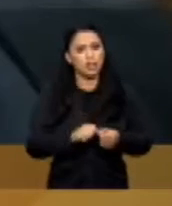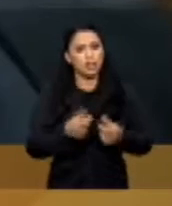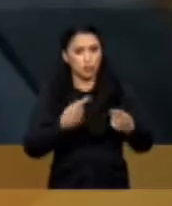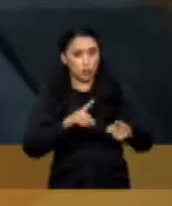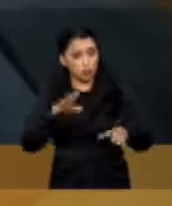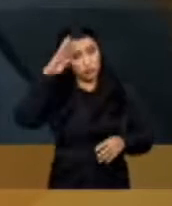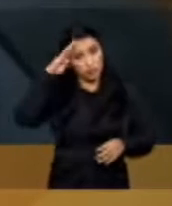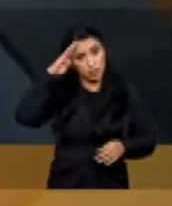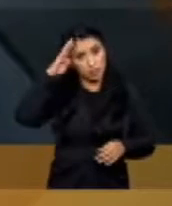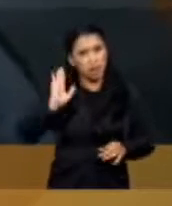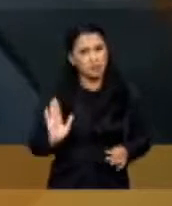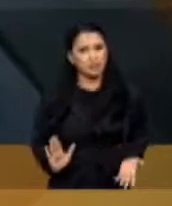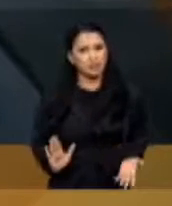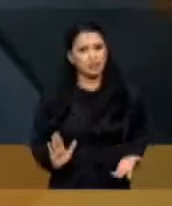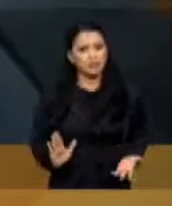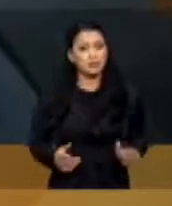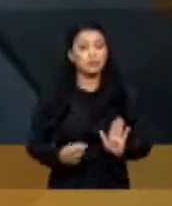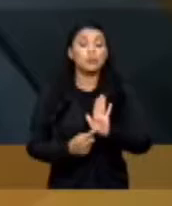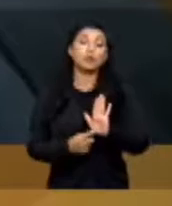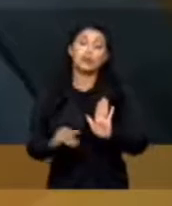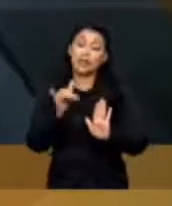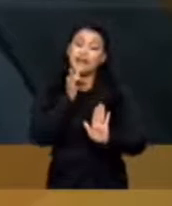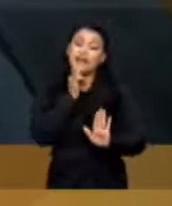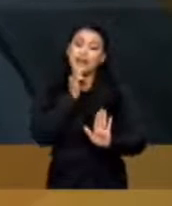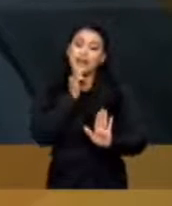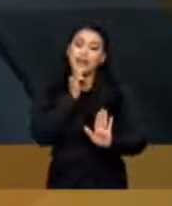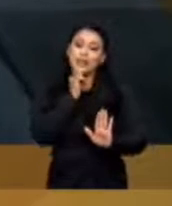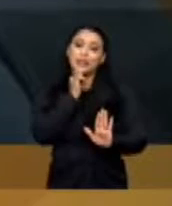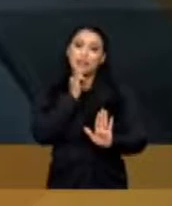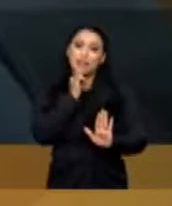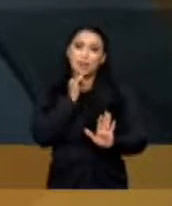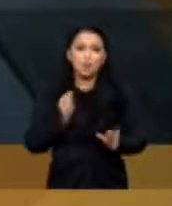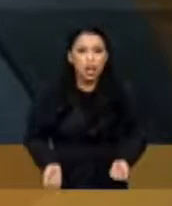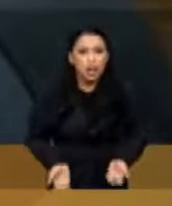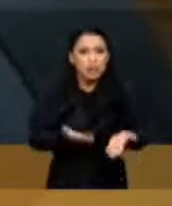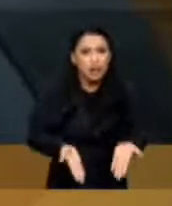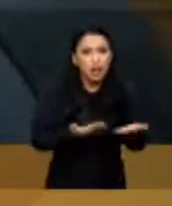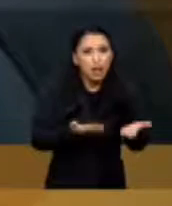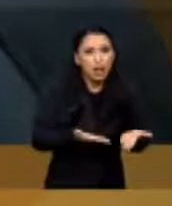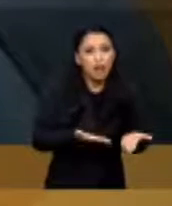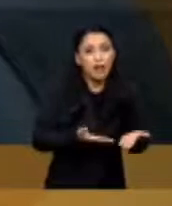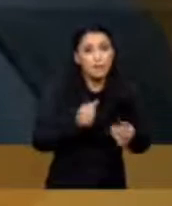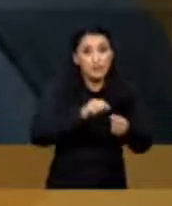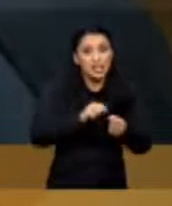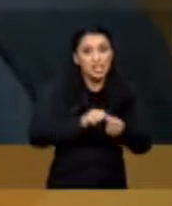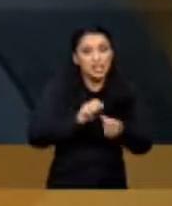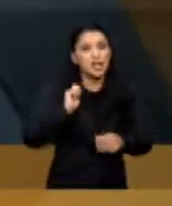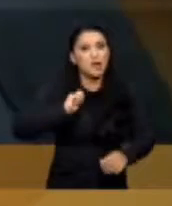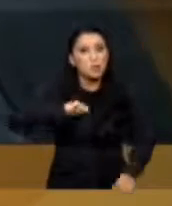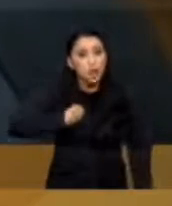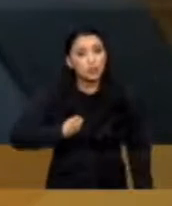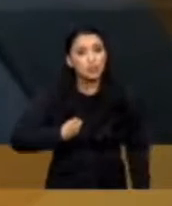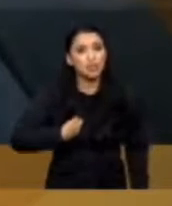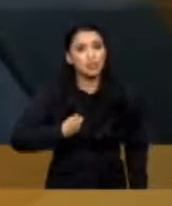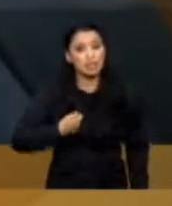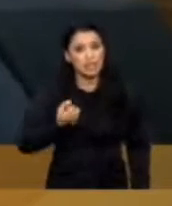Forças Armadas, isso é típico exemplo de incitação de animosidade, algo que uma lei